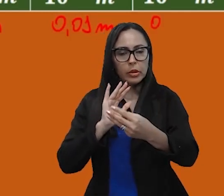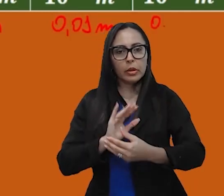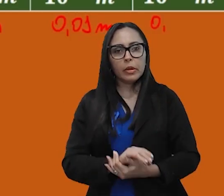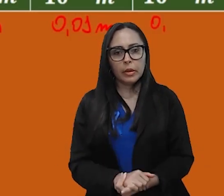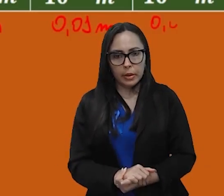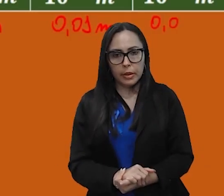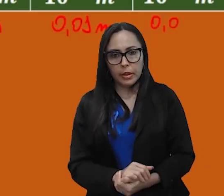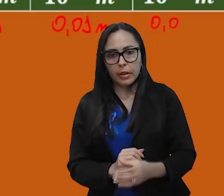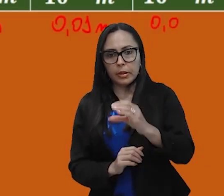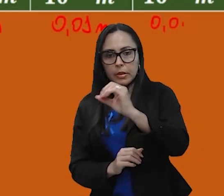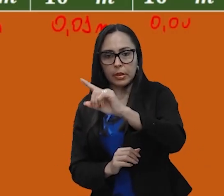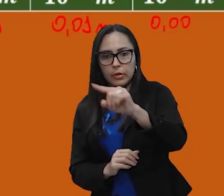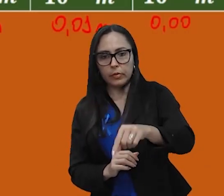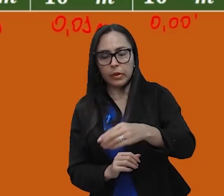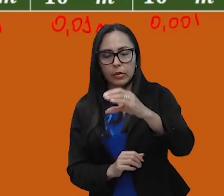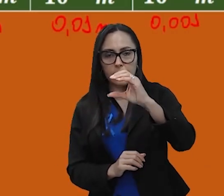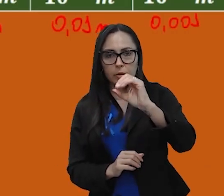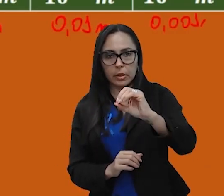ou seja,